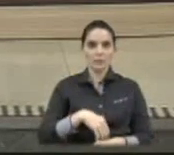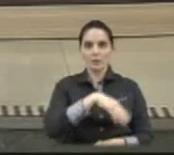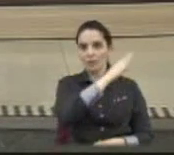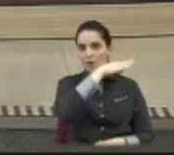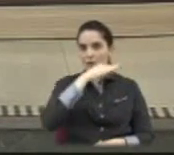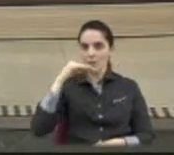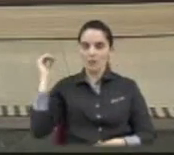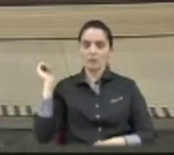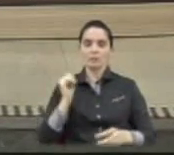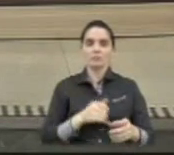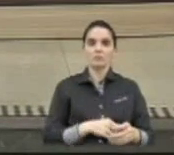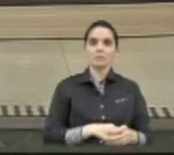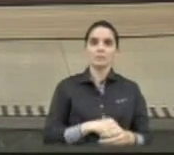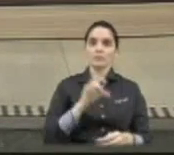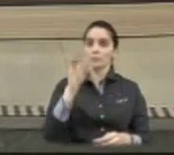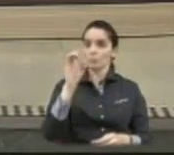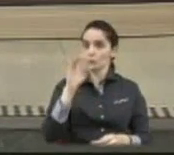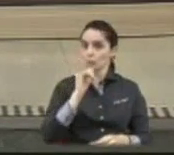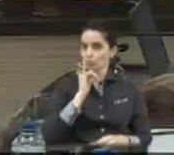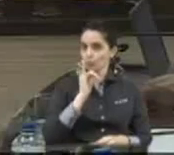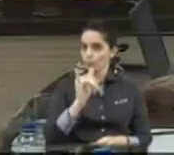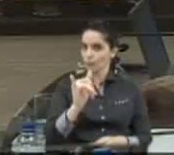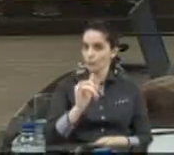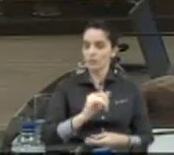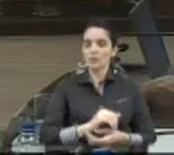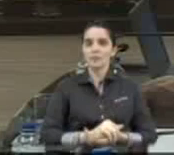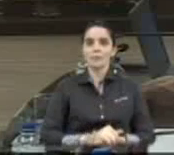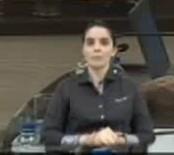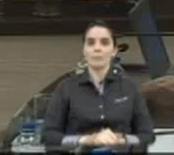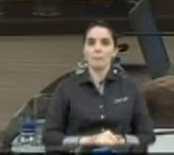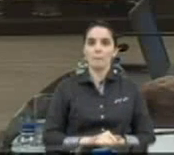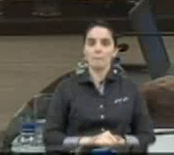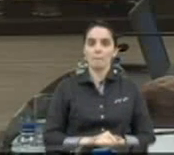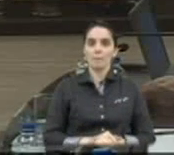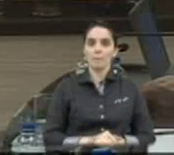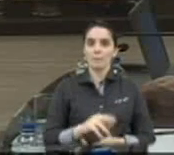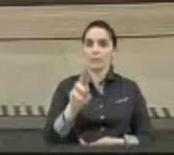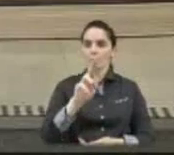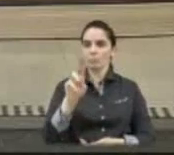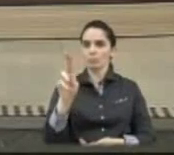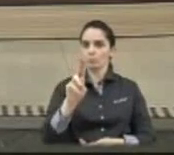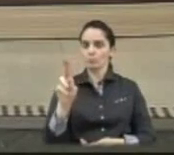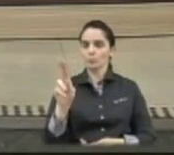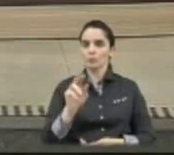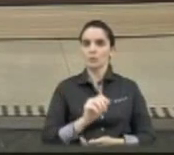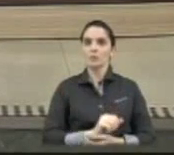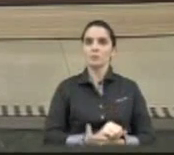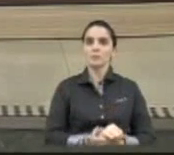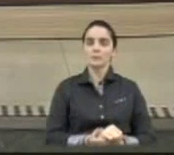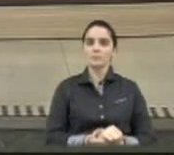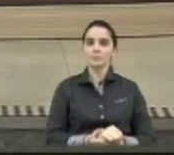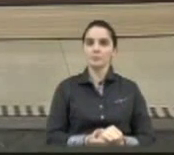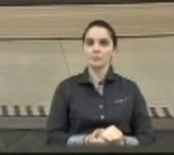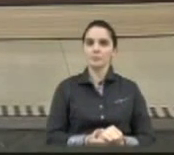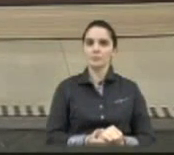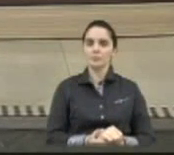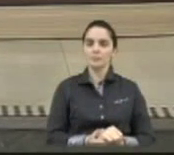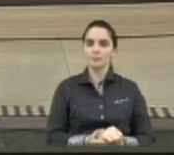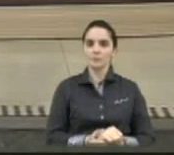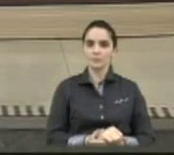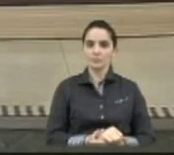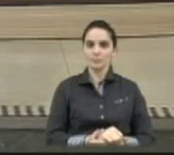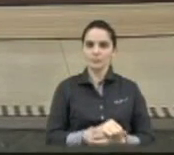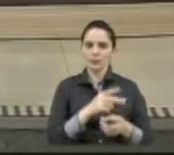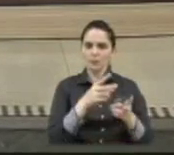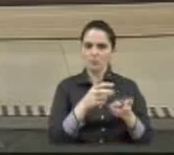Marinho de Andrade. Só um recado, senhor presidente. É um recado dizendo em nome, agora eu estava, não é meio em nome, mas